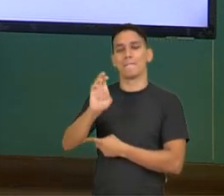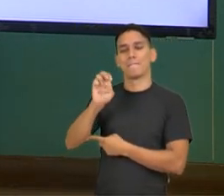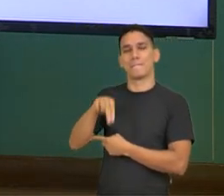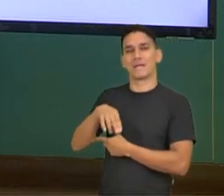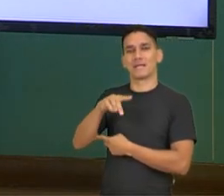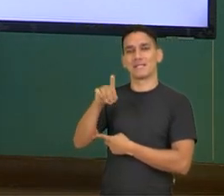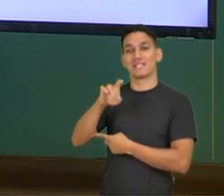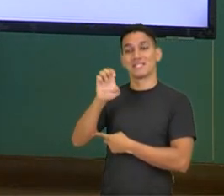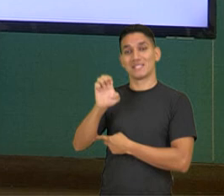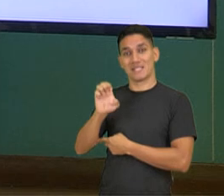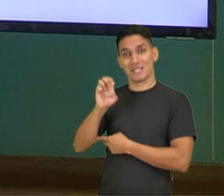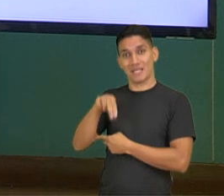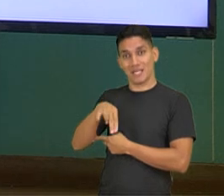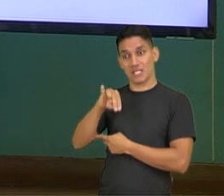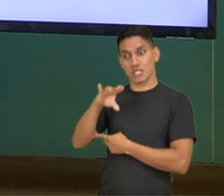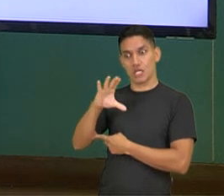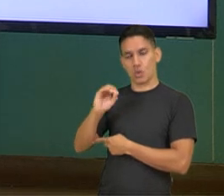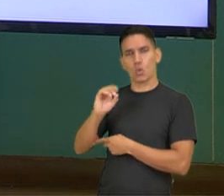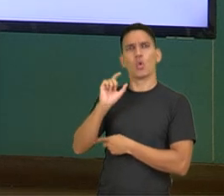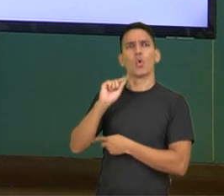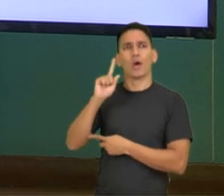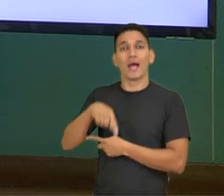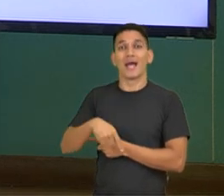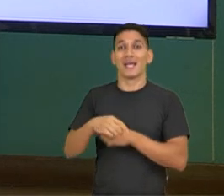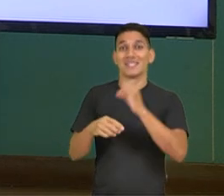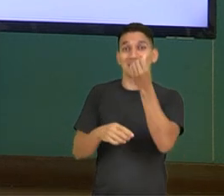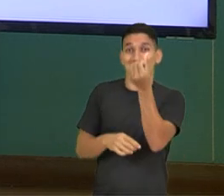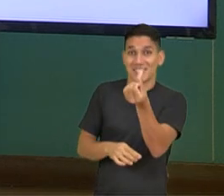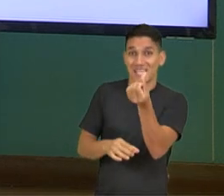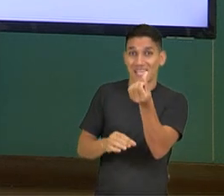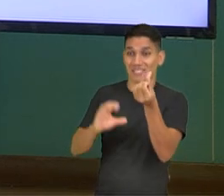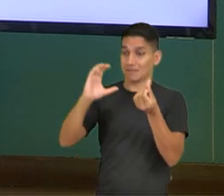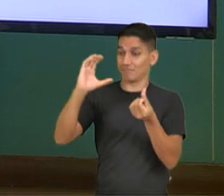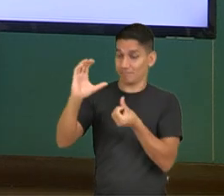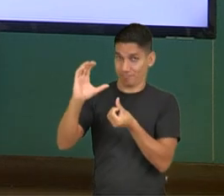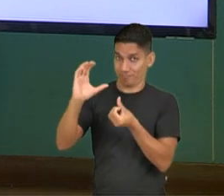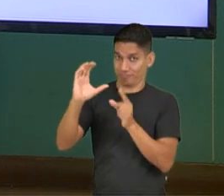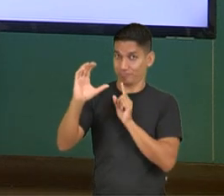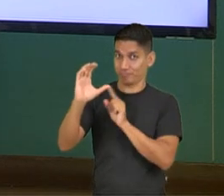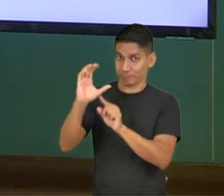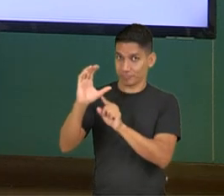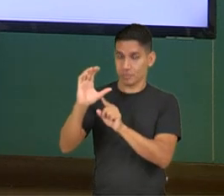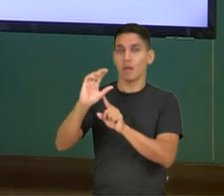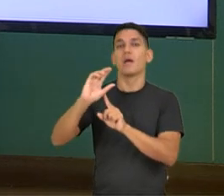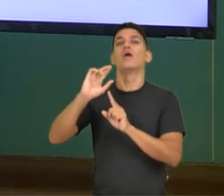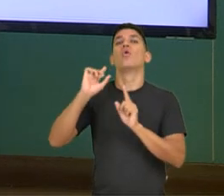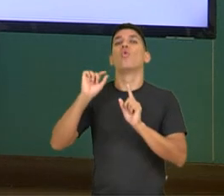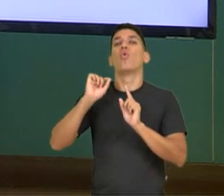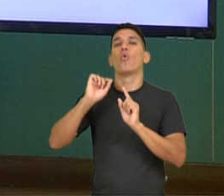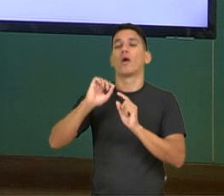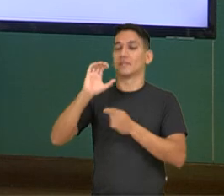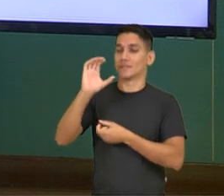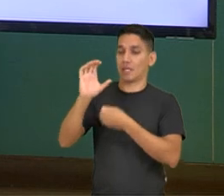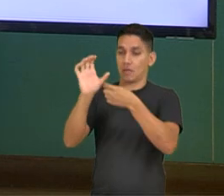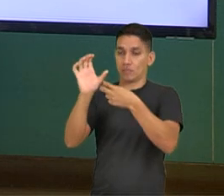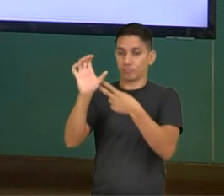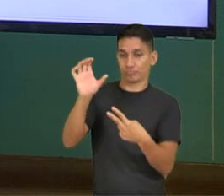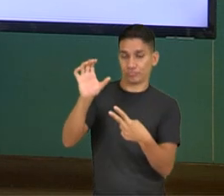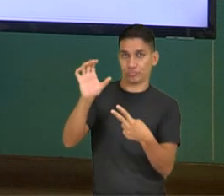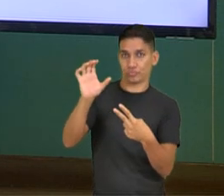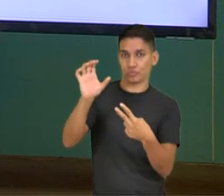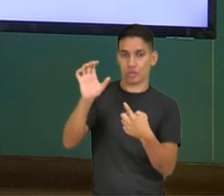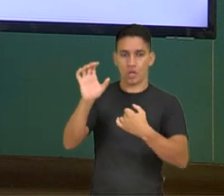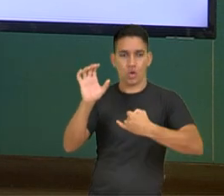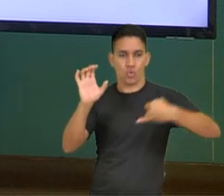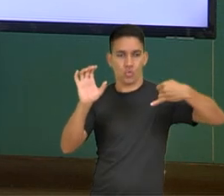benzênico, é essa substância constituída de 6 átomos de carbonos com duplas ligações